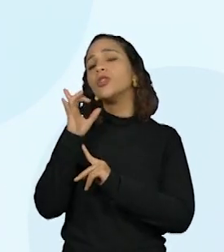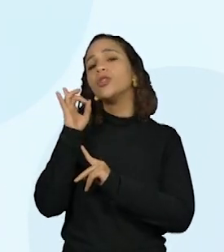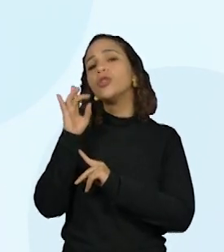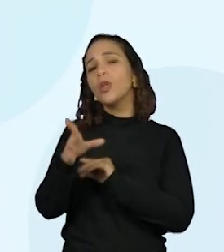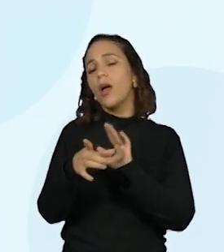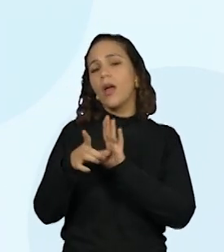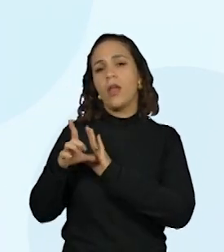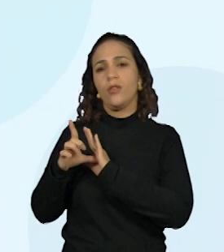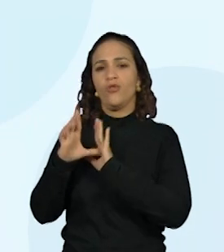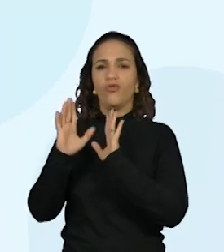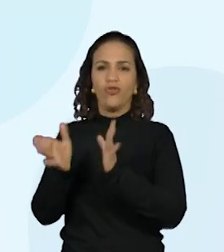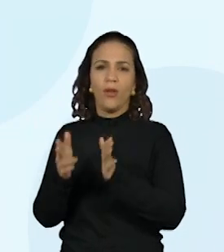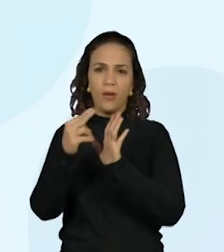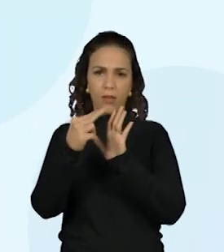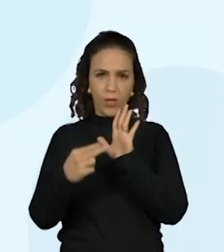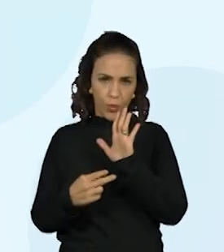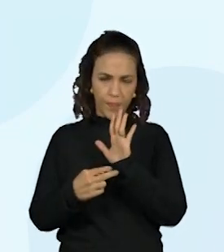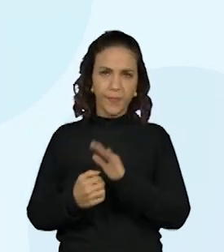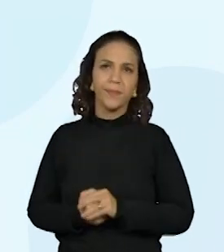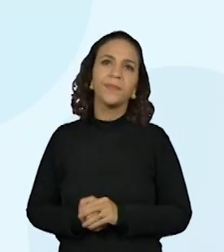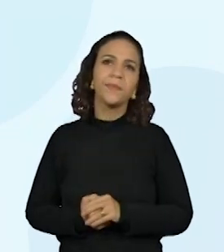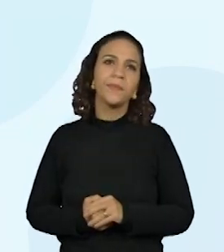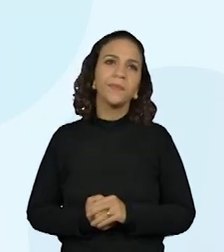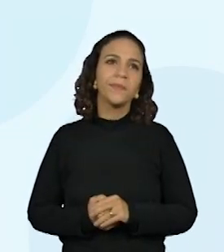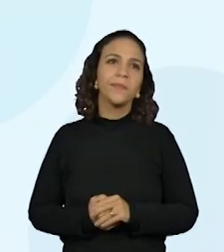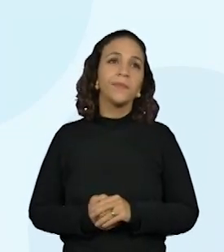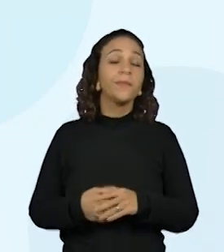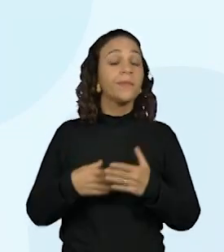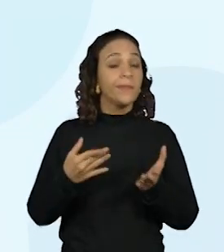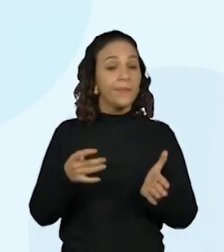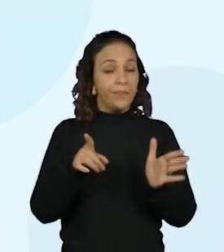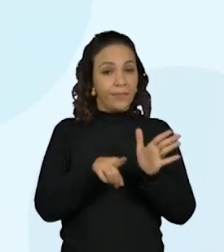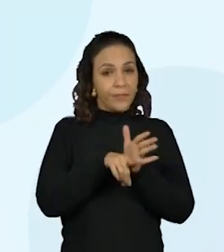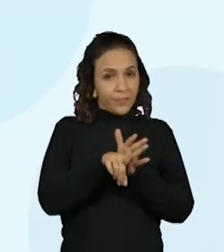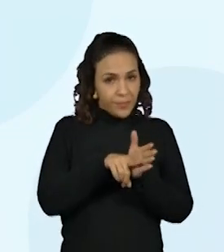foram lidos. Para a pesquisa,